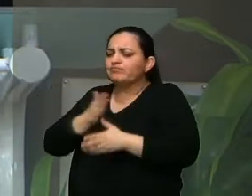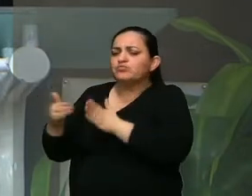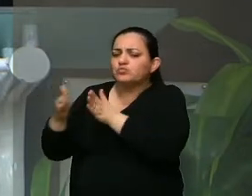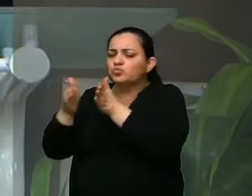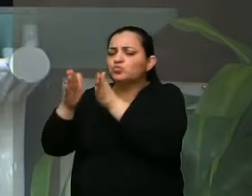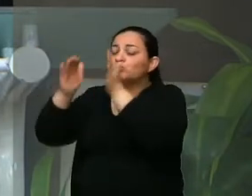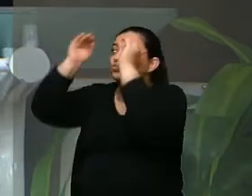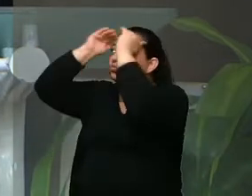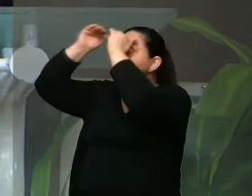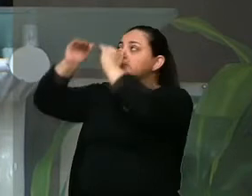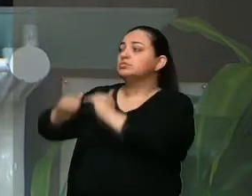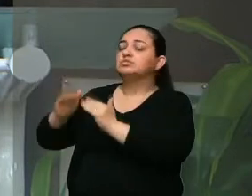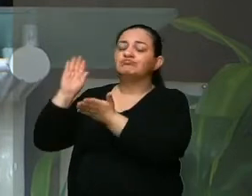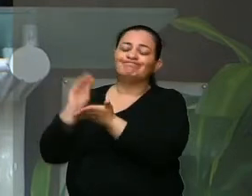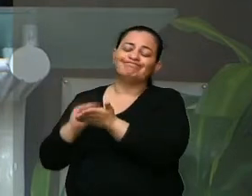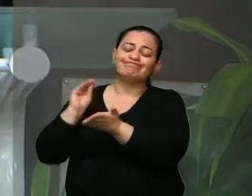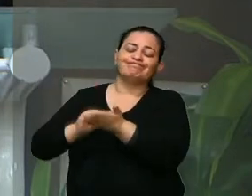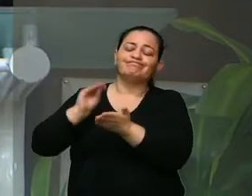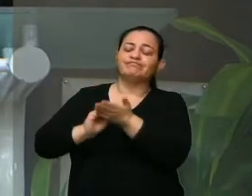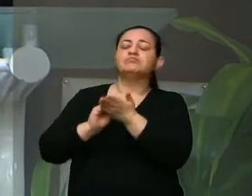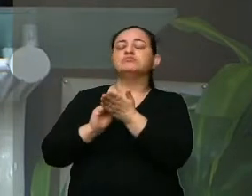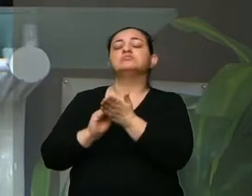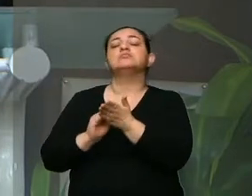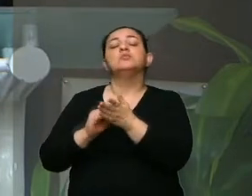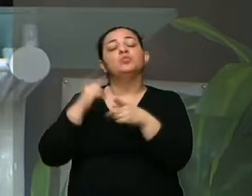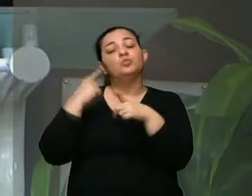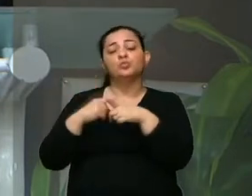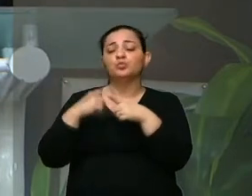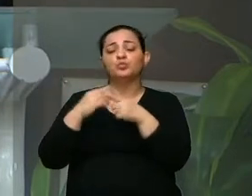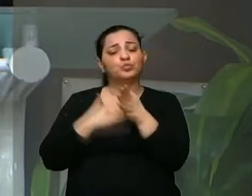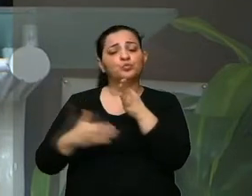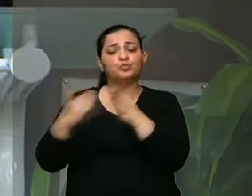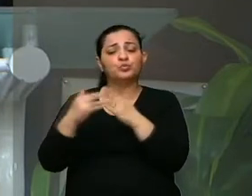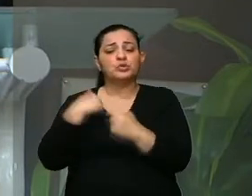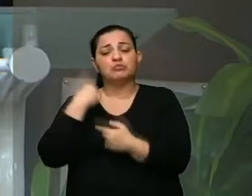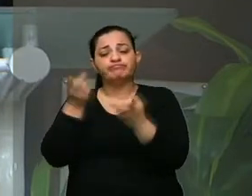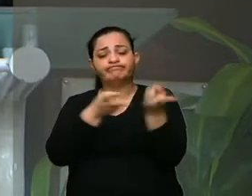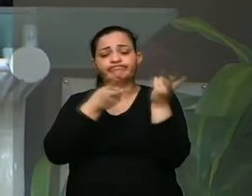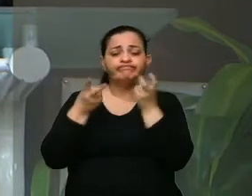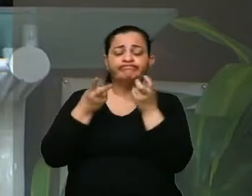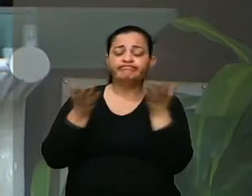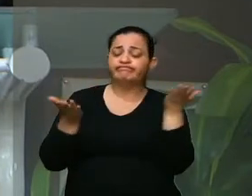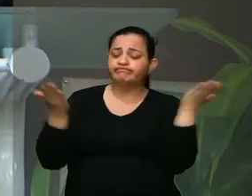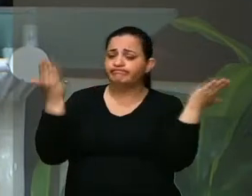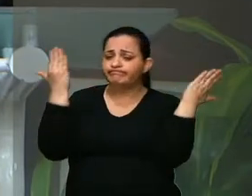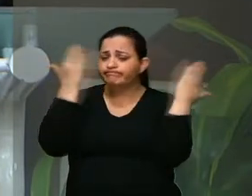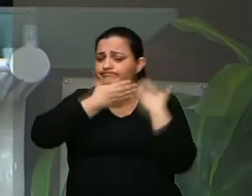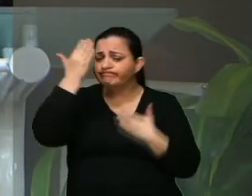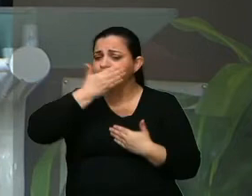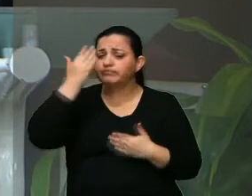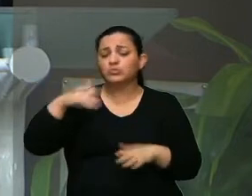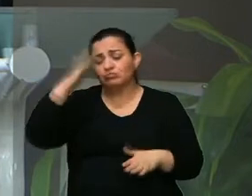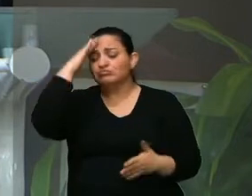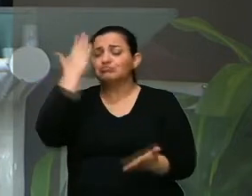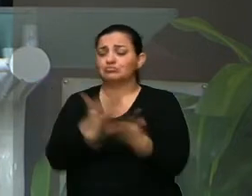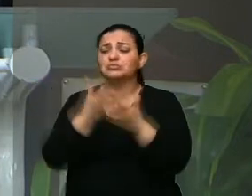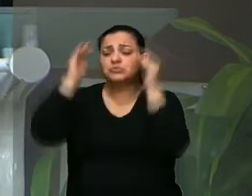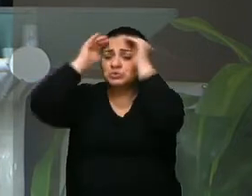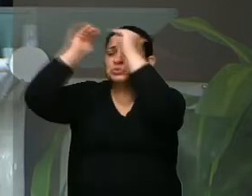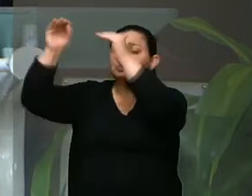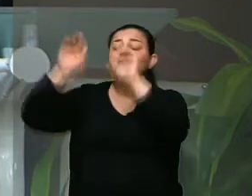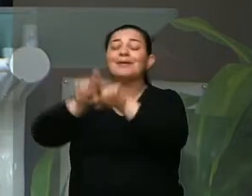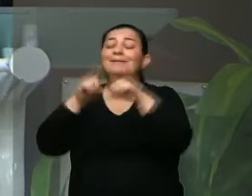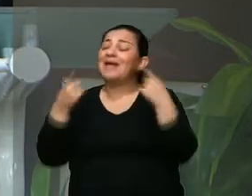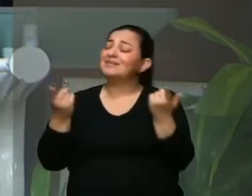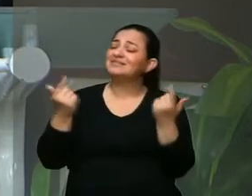desobediente a tua palavra porque naquilo que eu vejo até onde eu tô vendo eu creio que todo obedecendo mas se